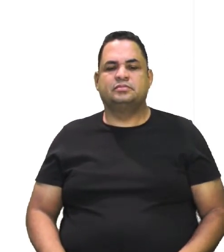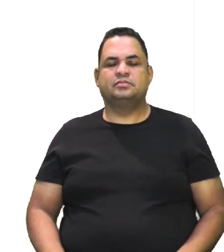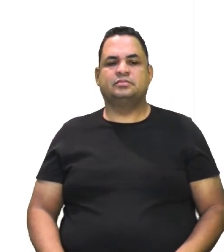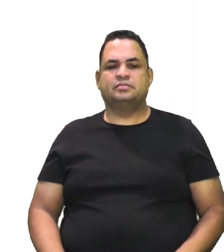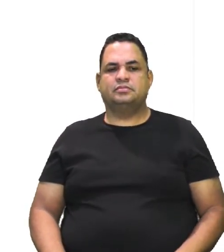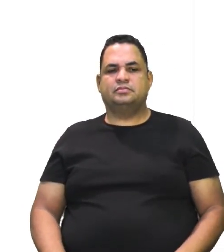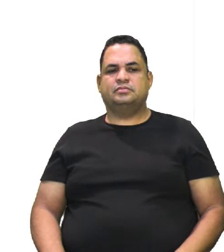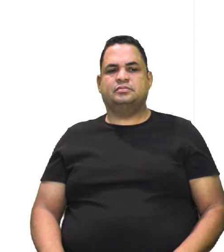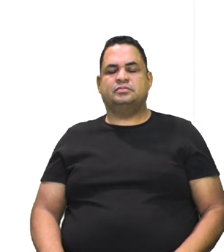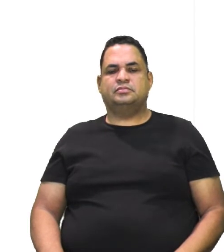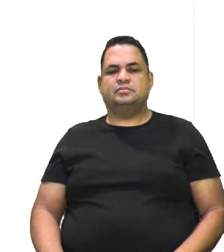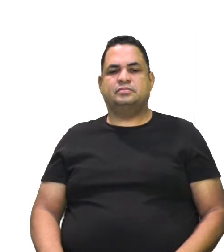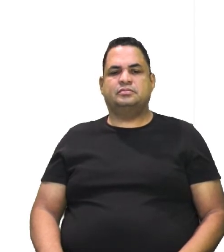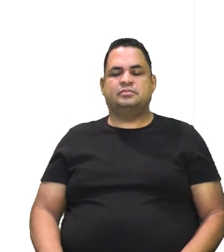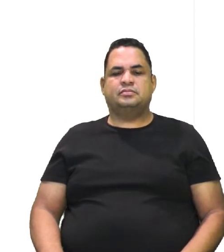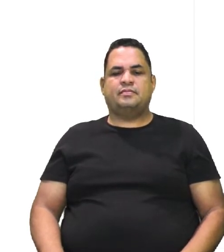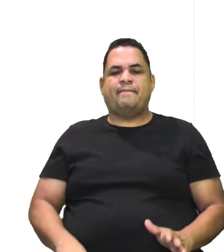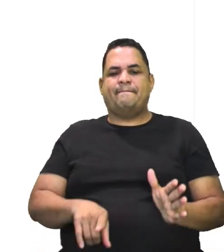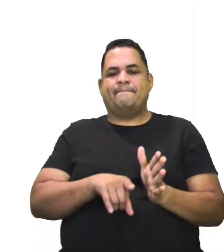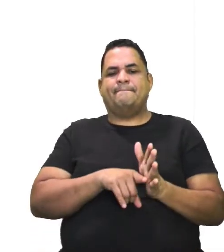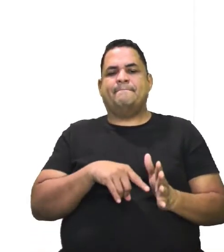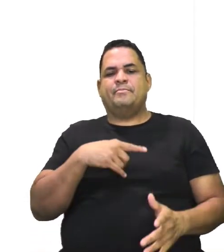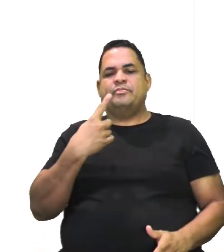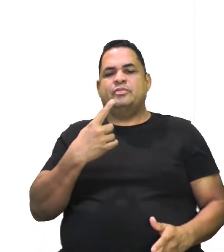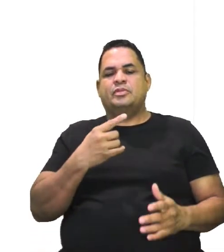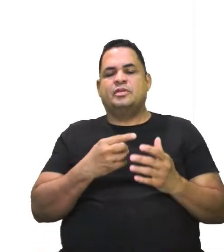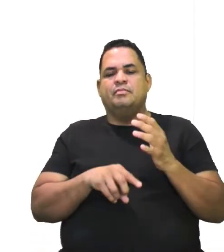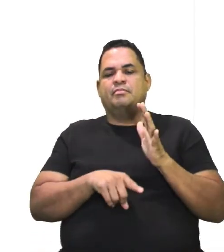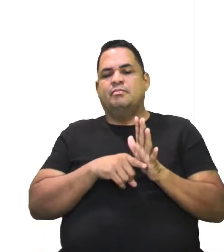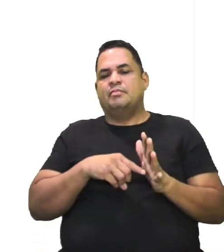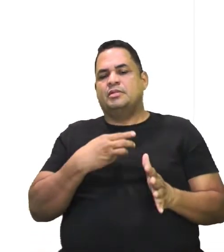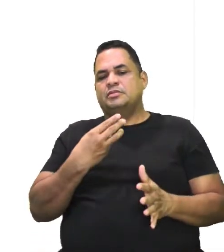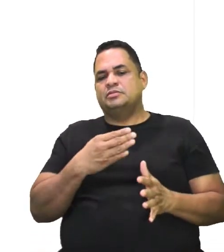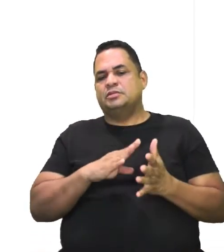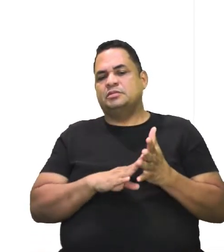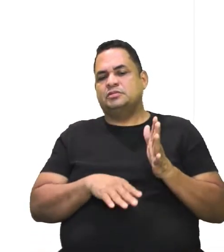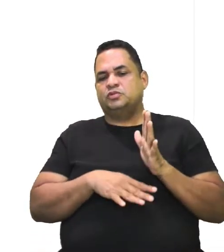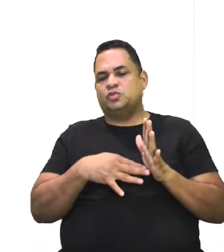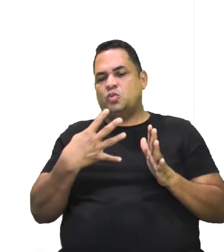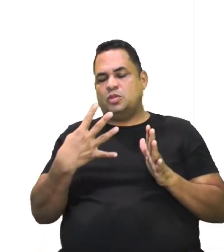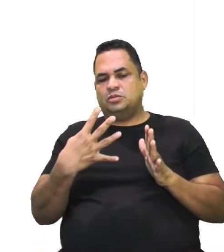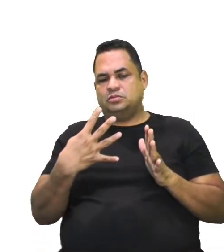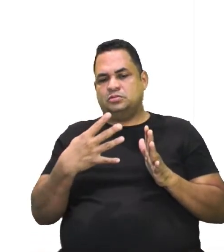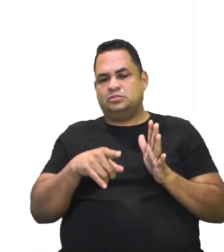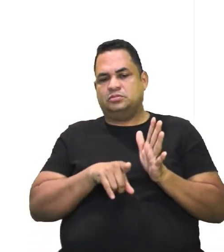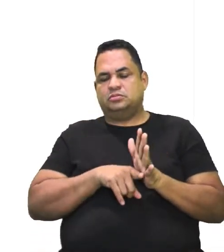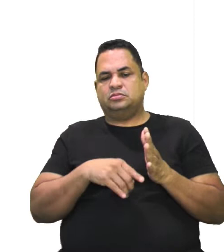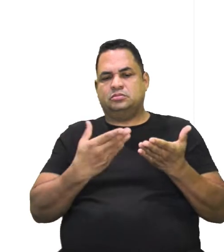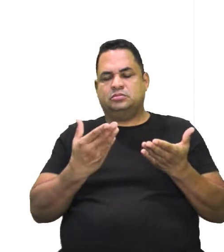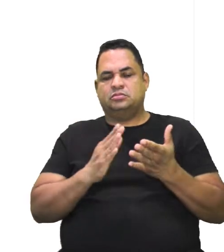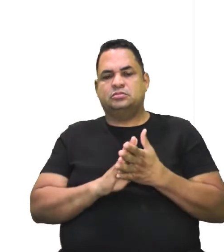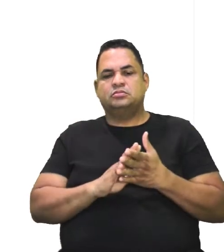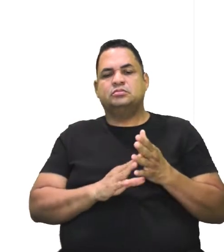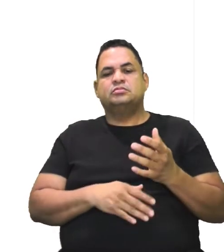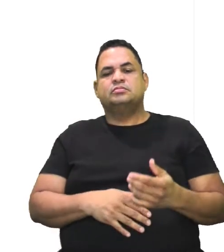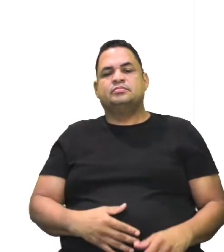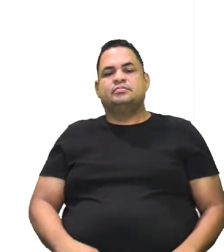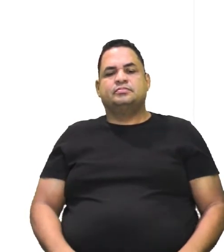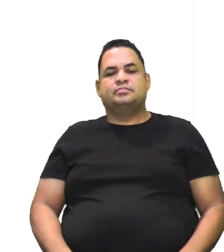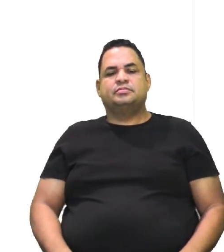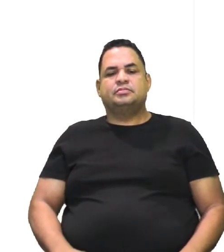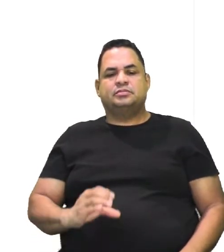Revisional. Então, menos 1, menos 2, menos 3, menos 4. Isso. Então, exatamente aqui está o meu